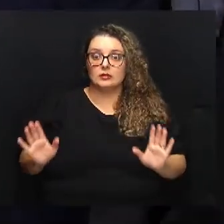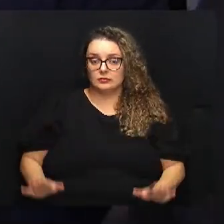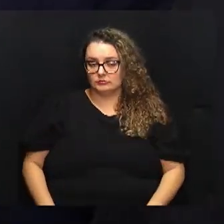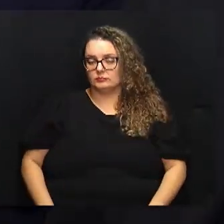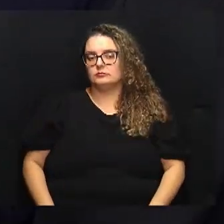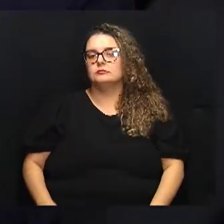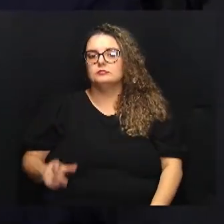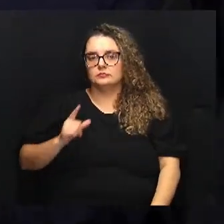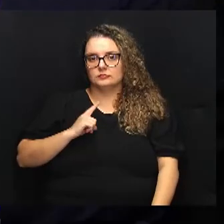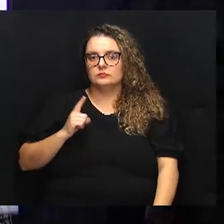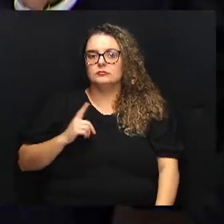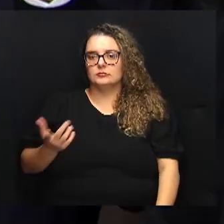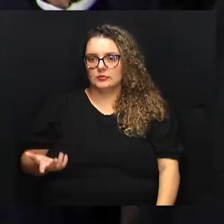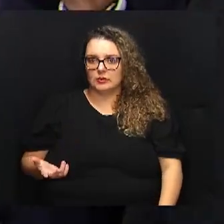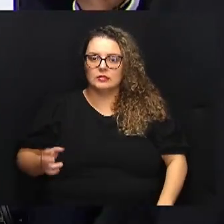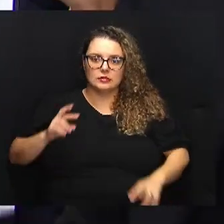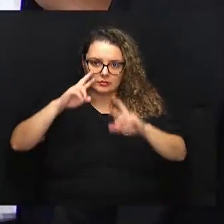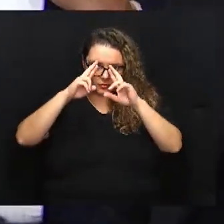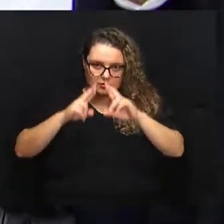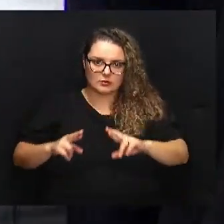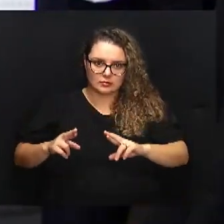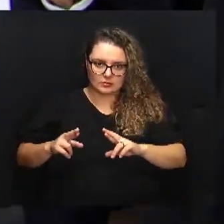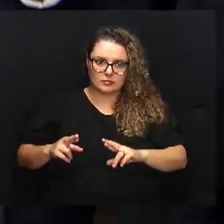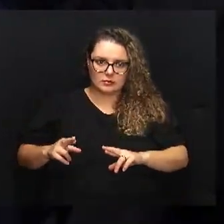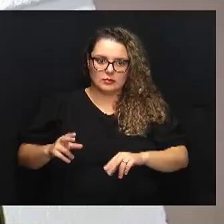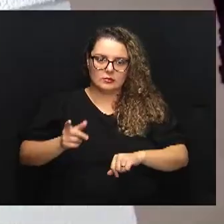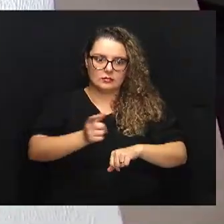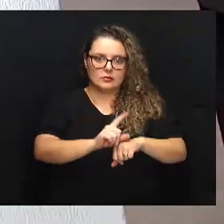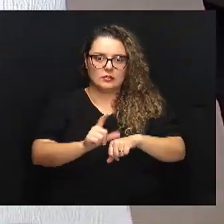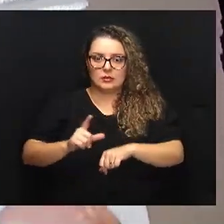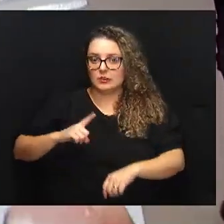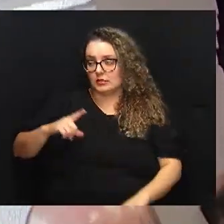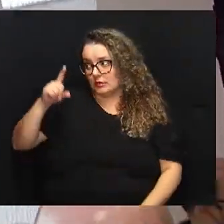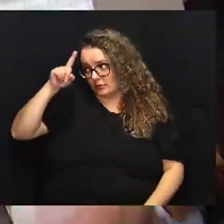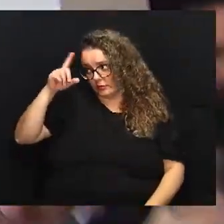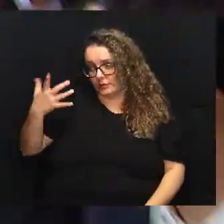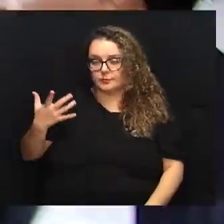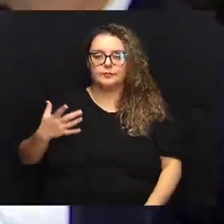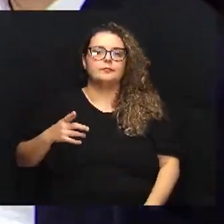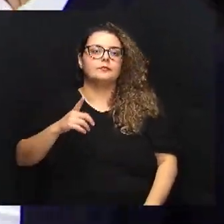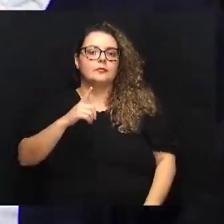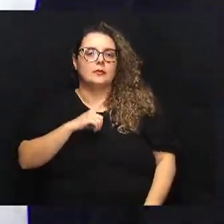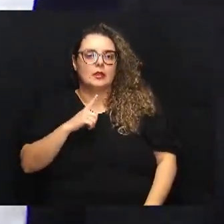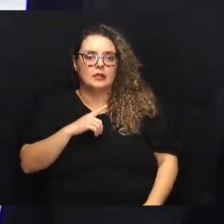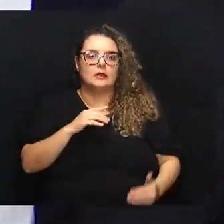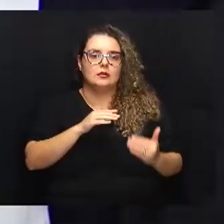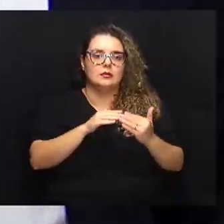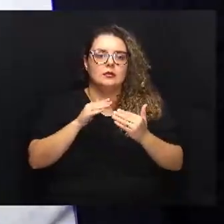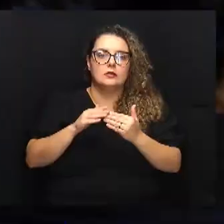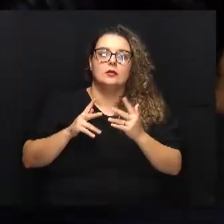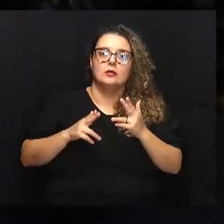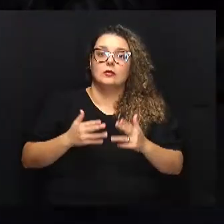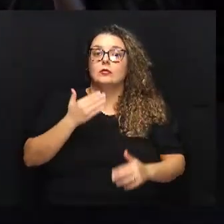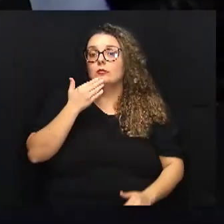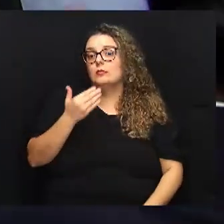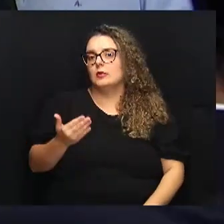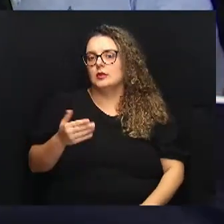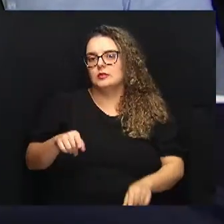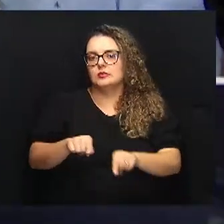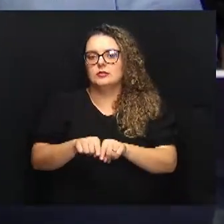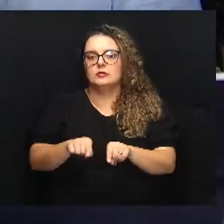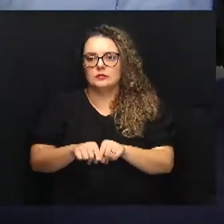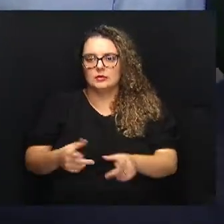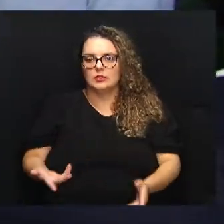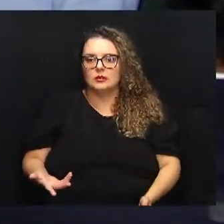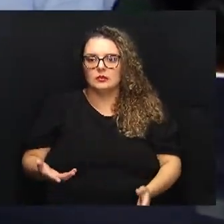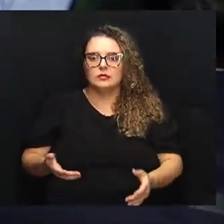ter um respeito aos permissionários. Tem uma data? A data a gente tem acertado também com o Ministério do Turismo. Vamos acertar